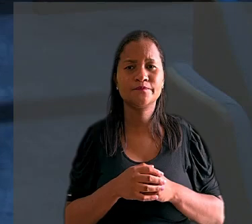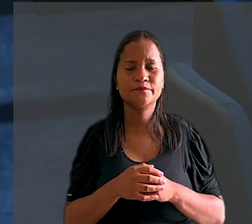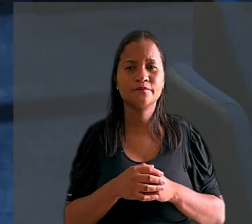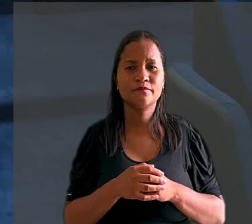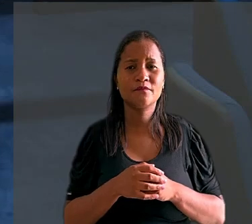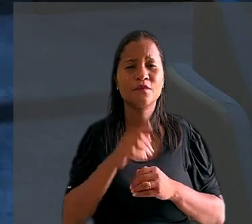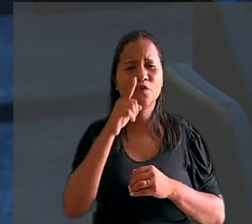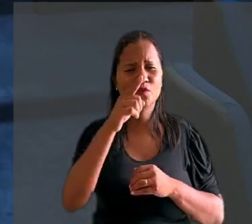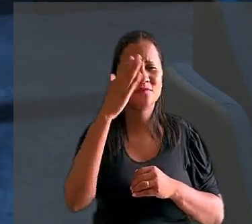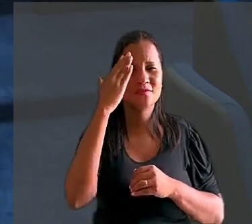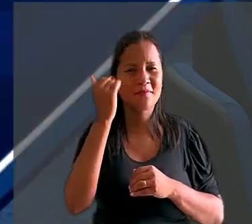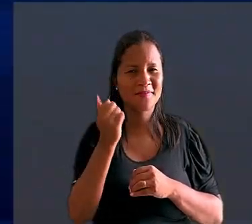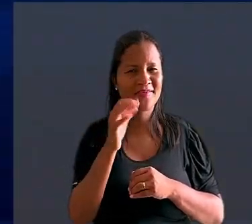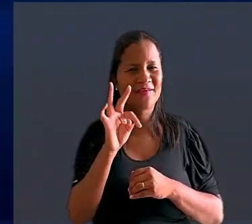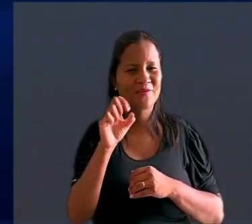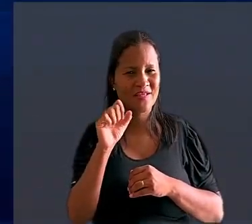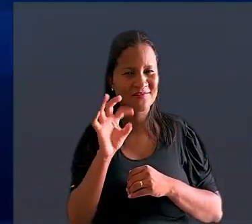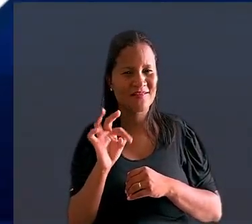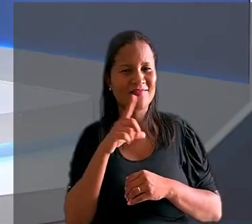não julgados.